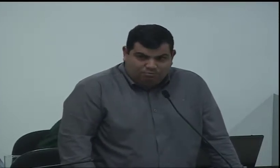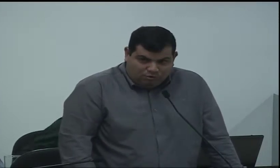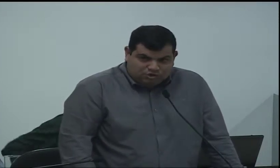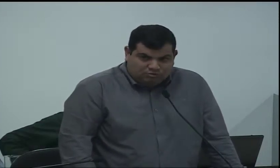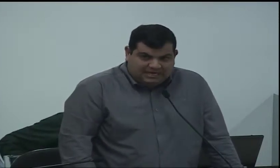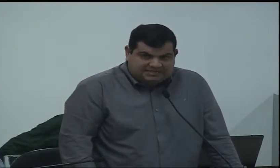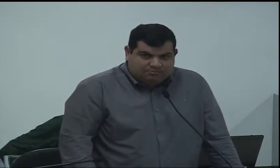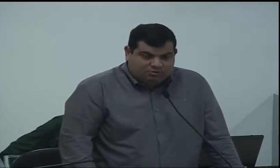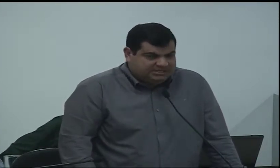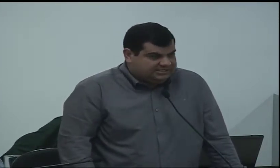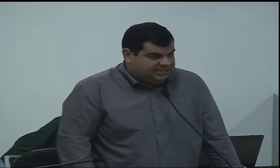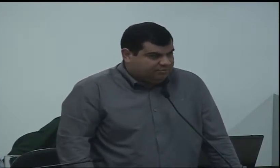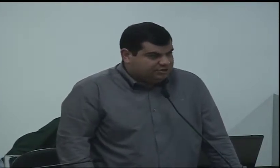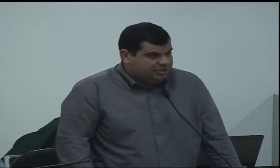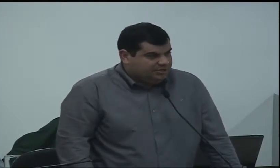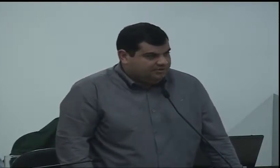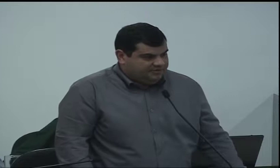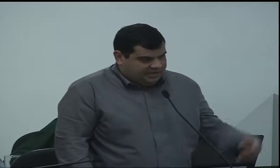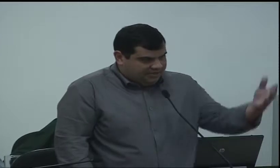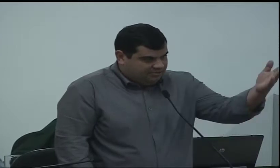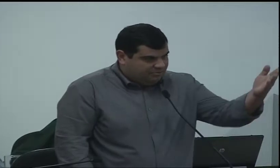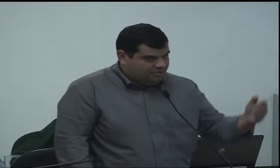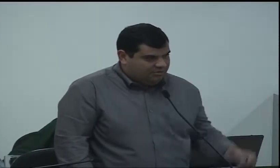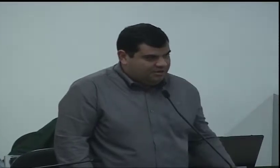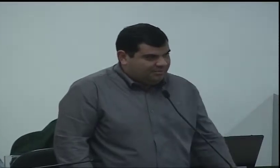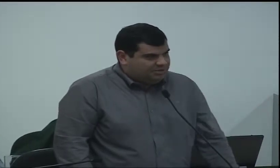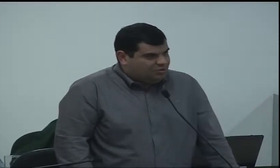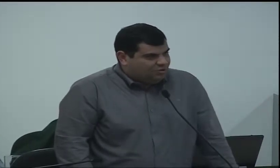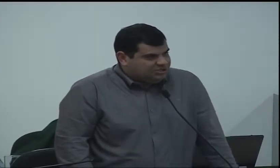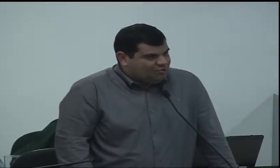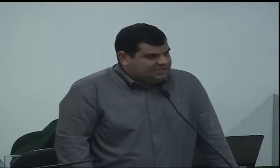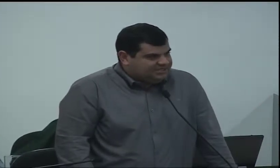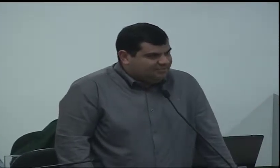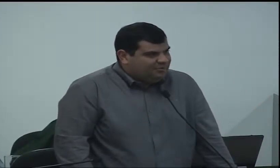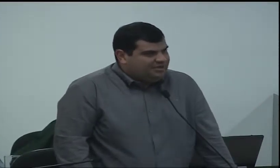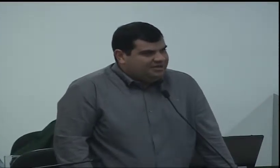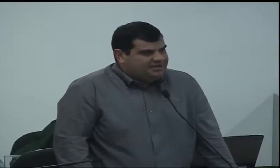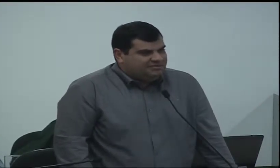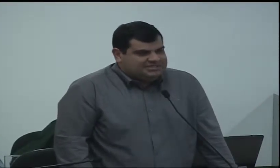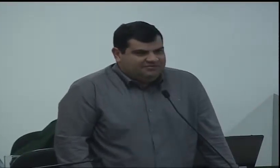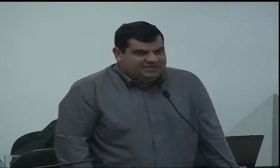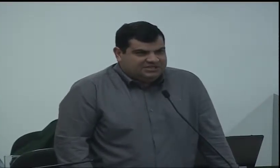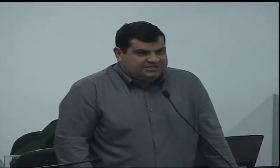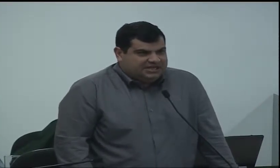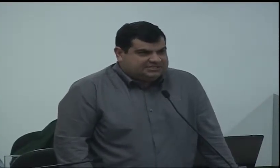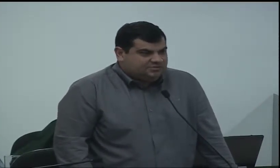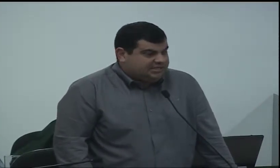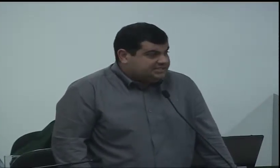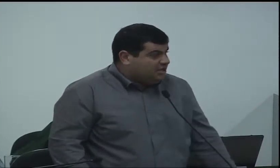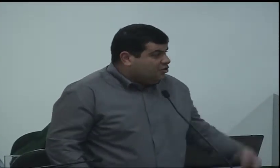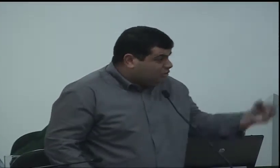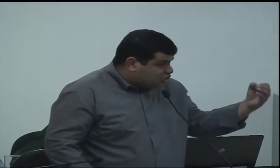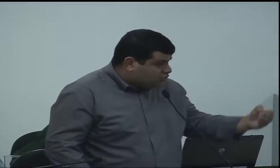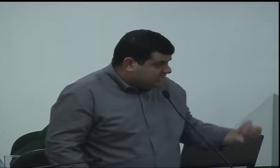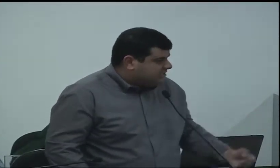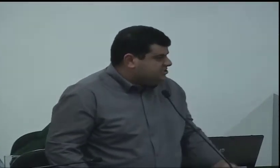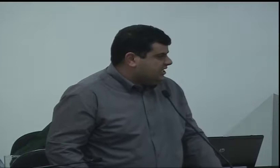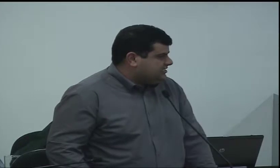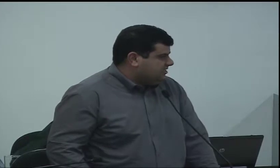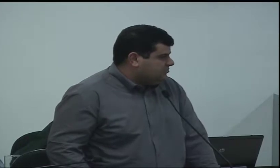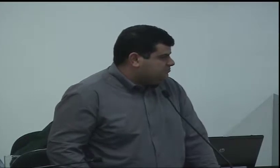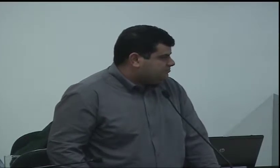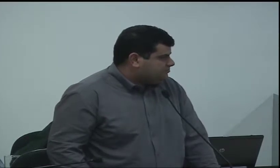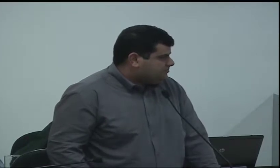bom soldado e bons exemplos fica aí o meu amigo capitão costa como exemplo então assim vejo a dedicação dele continue essa